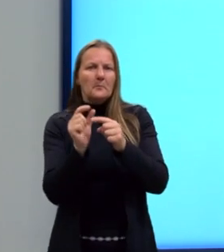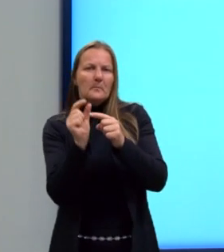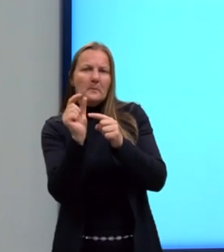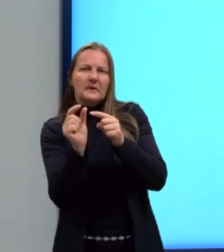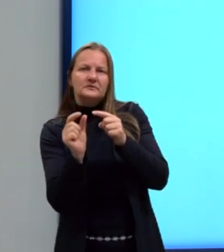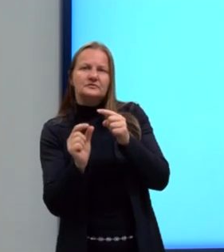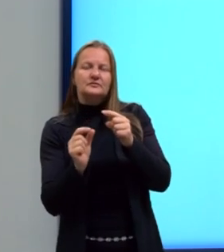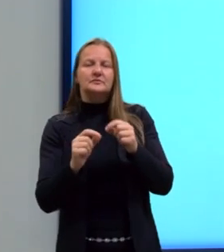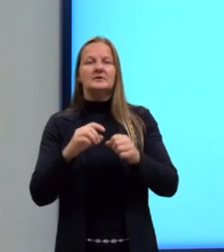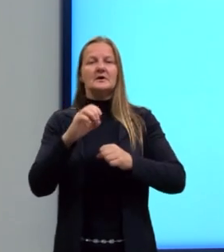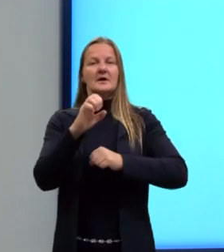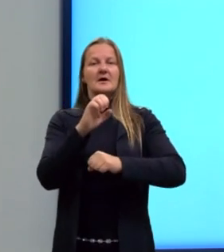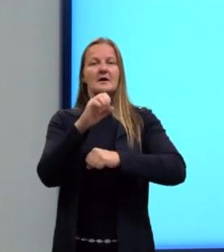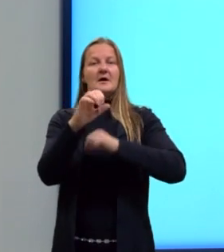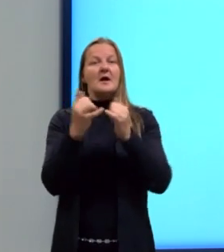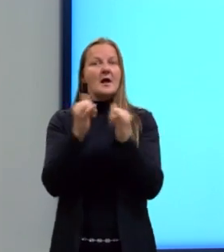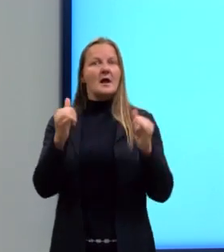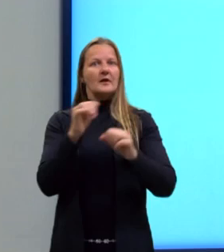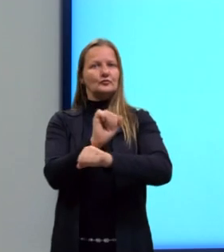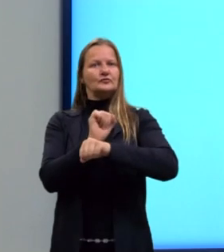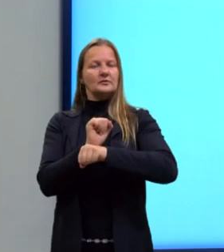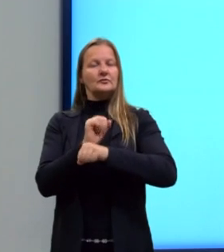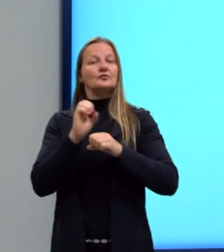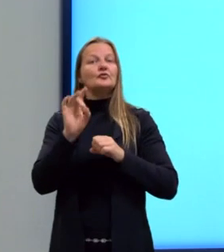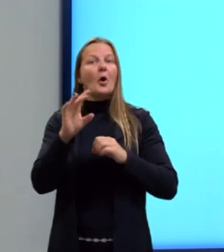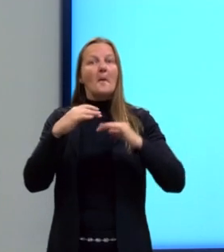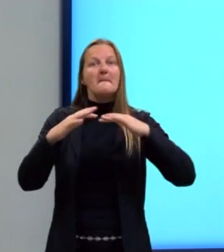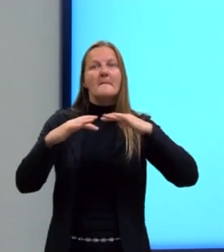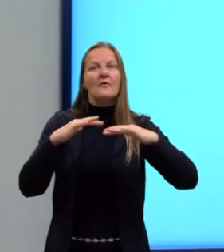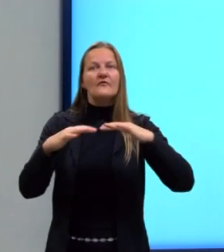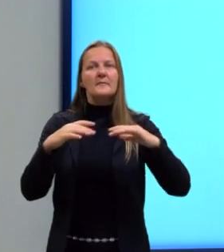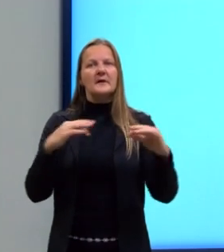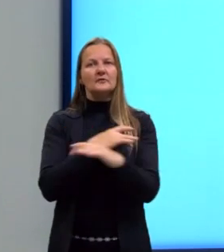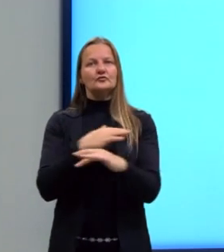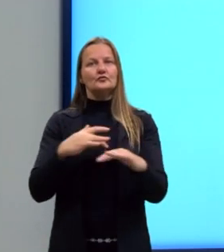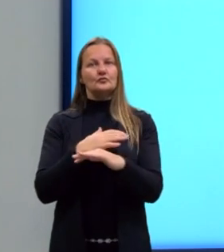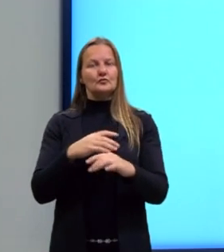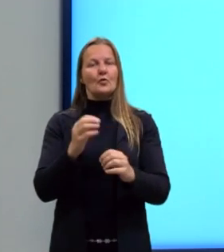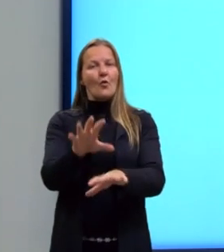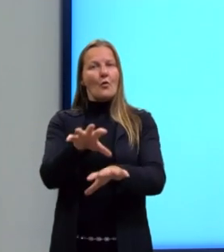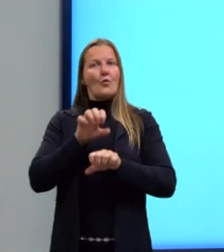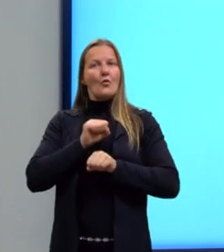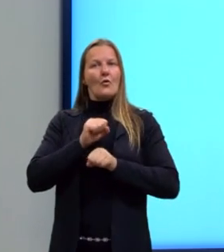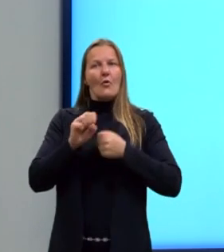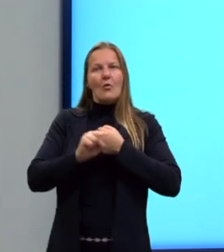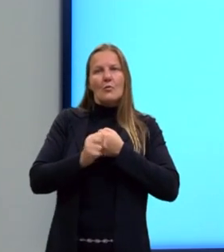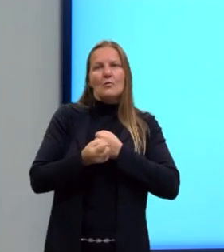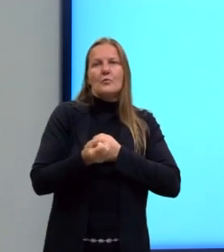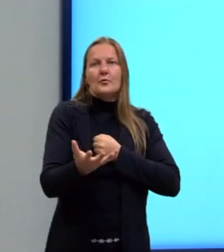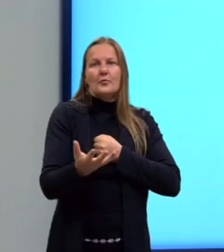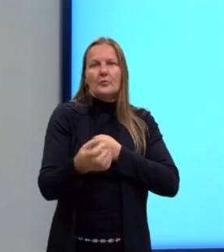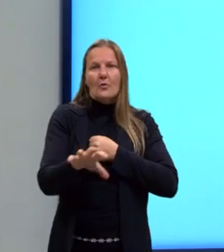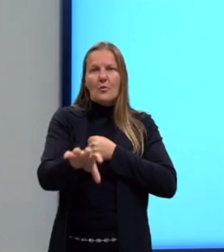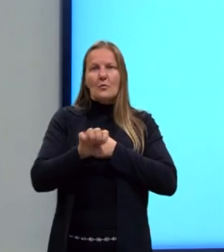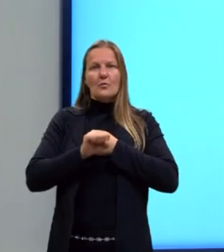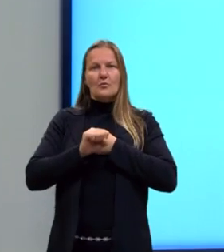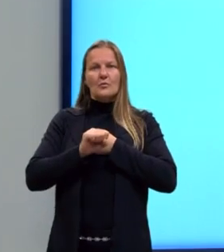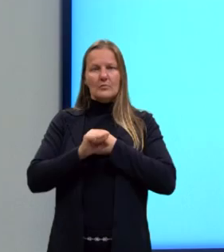lembrando na eletrostática movimentar elétrons né ceder ou receber elétrons e